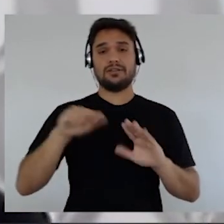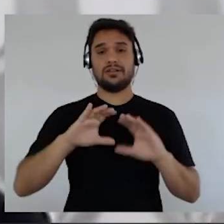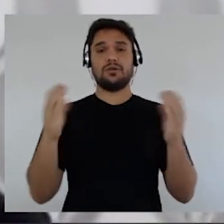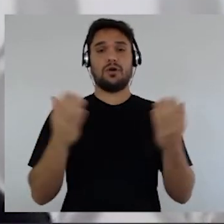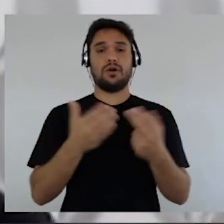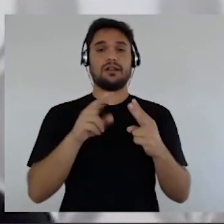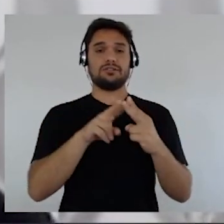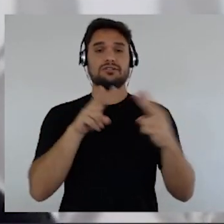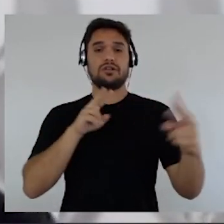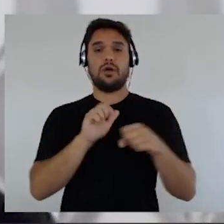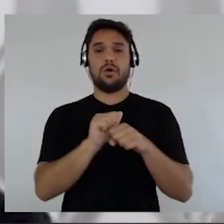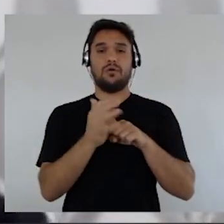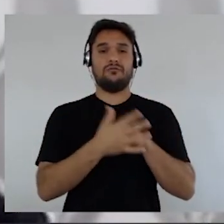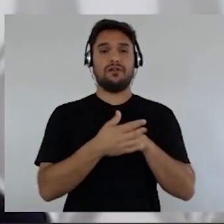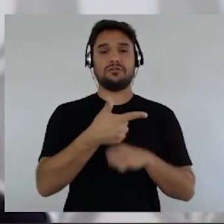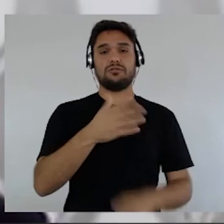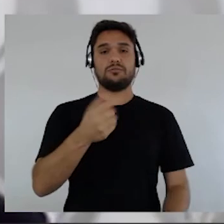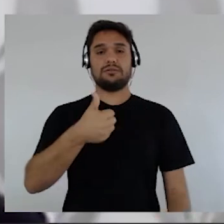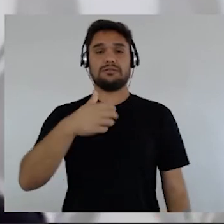Digital